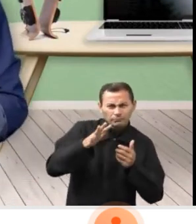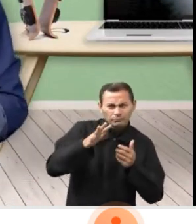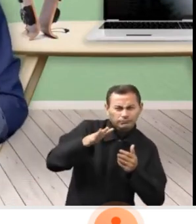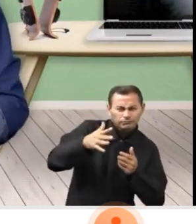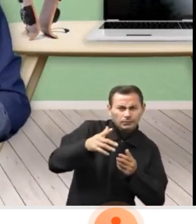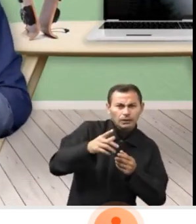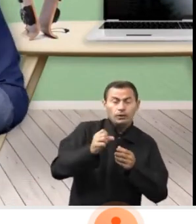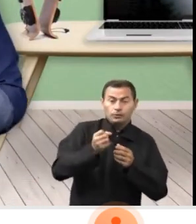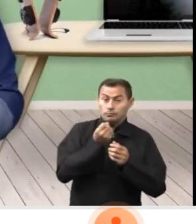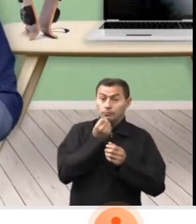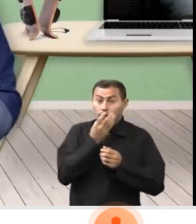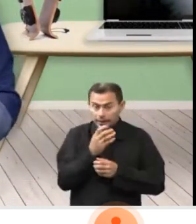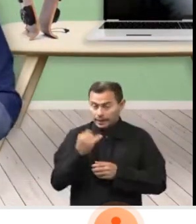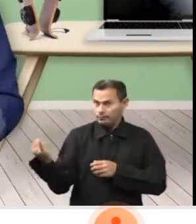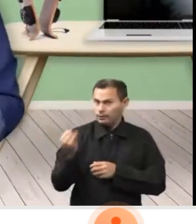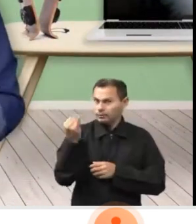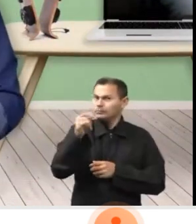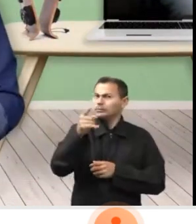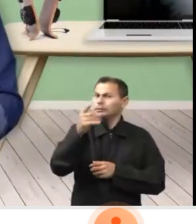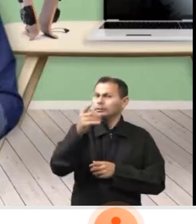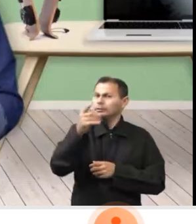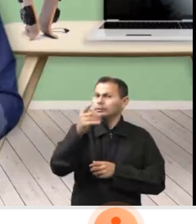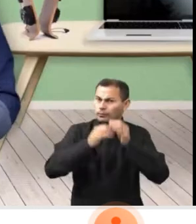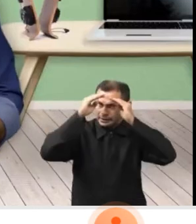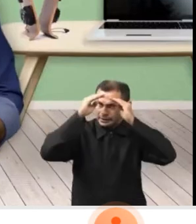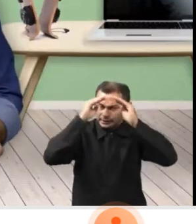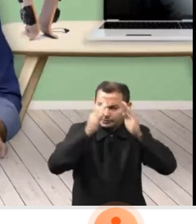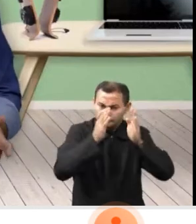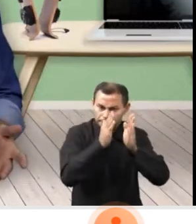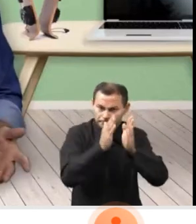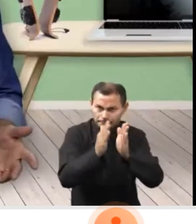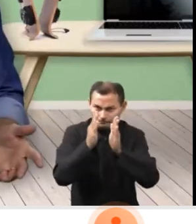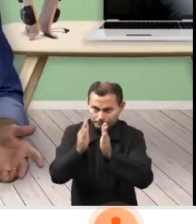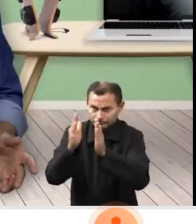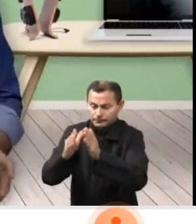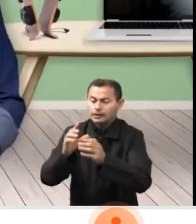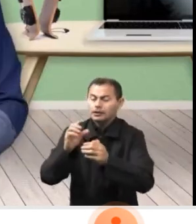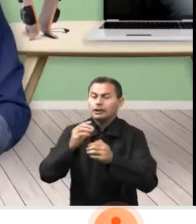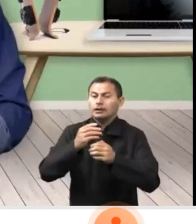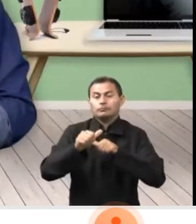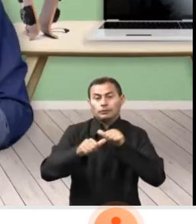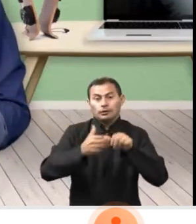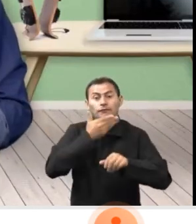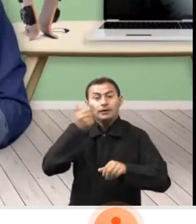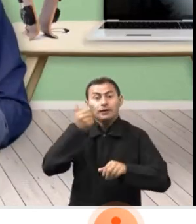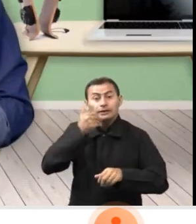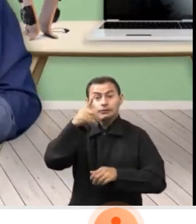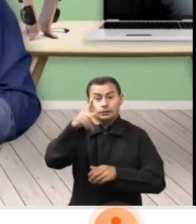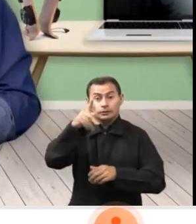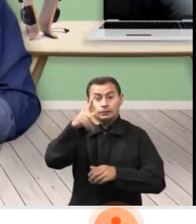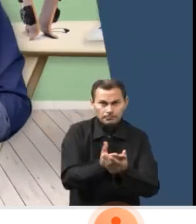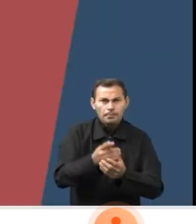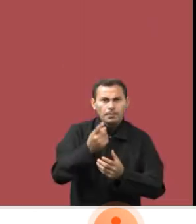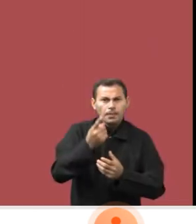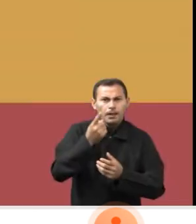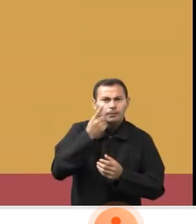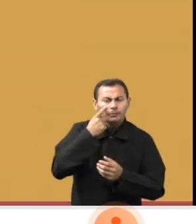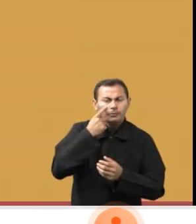bem é importante seguir as etapas, já que elas facilitam os seus estudos. Vamos revê-las?